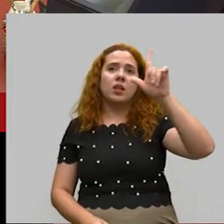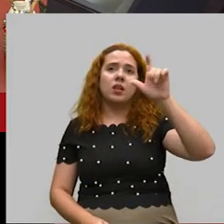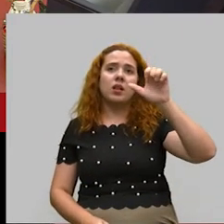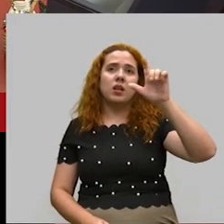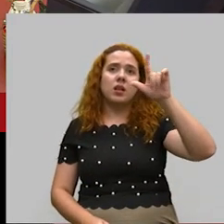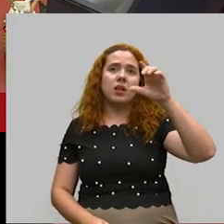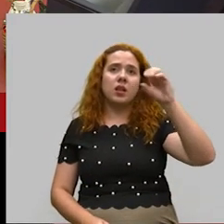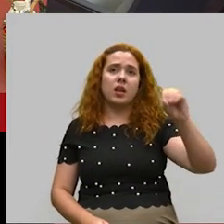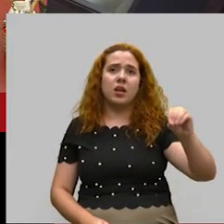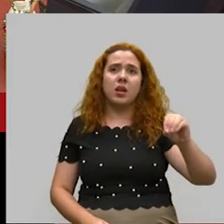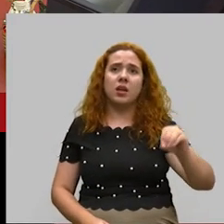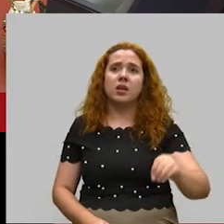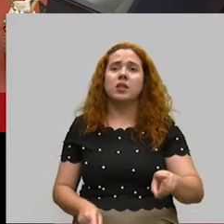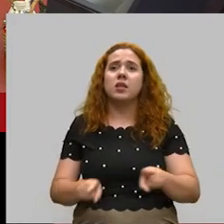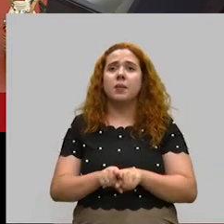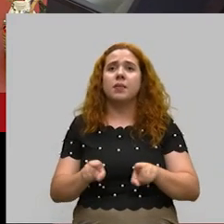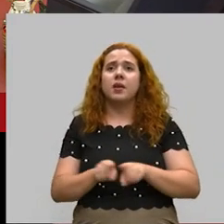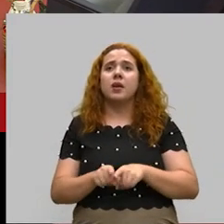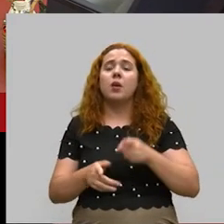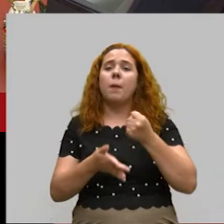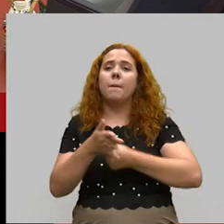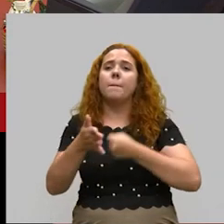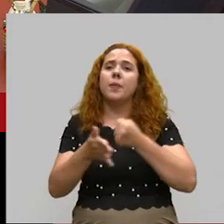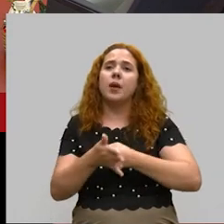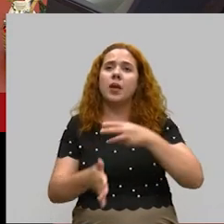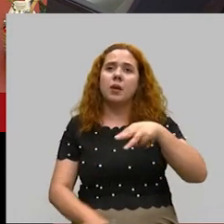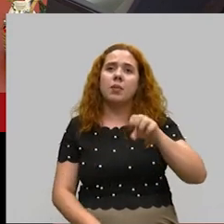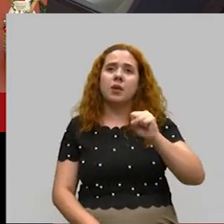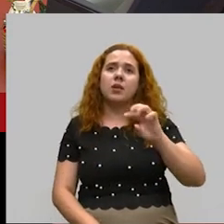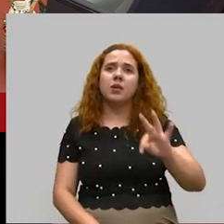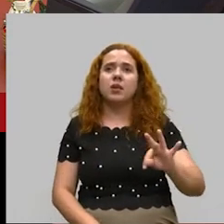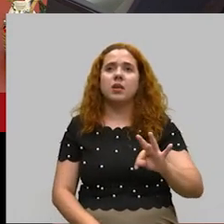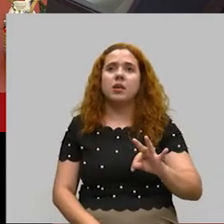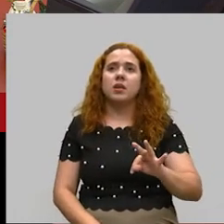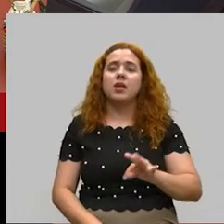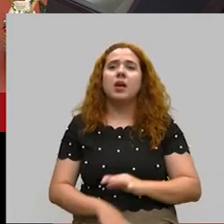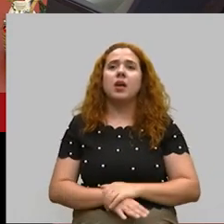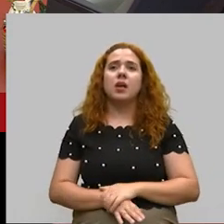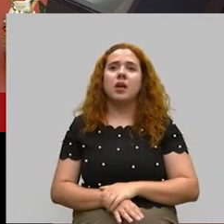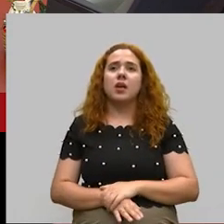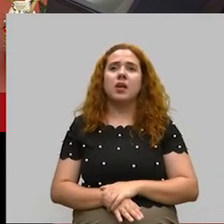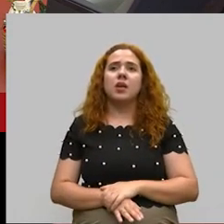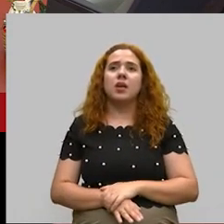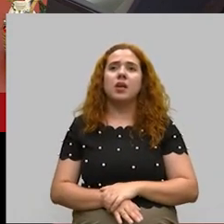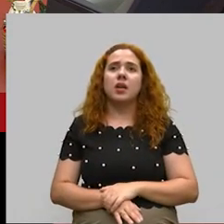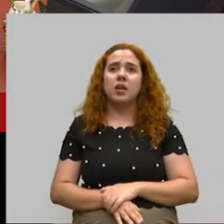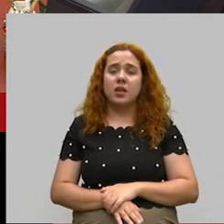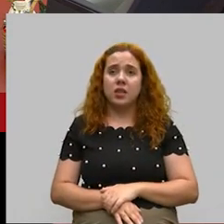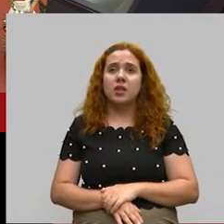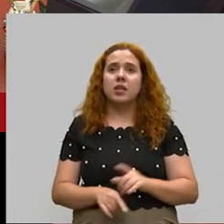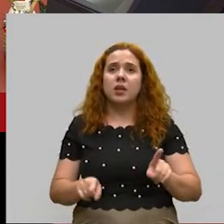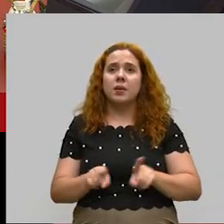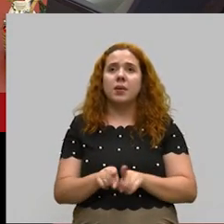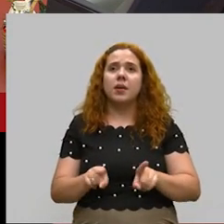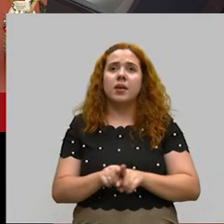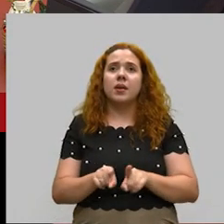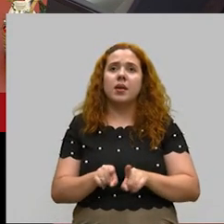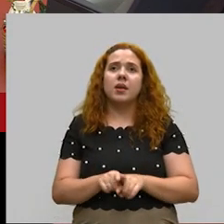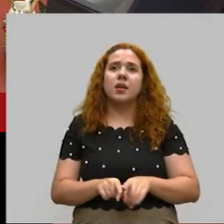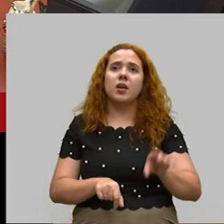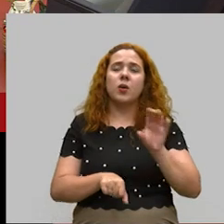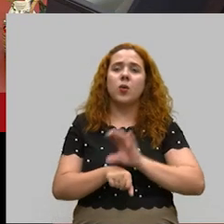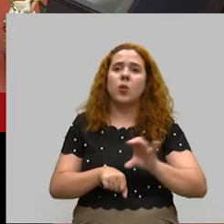Tainara também que é do movimento MST e que é uma menina potente e que faz parte também fez parte né do licena que é o curso de